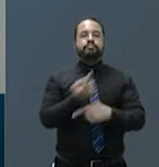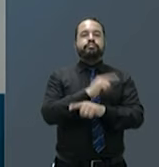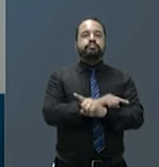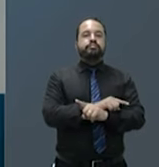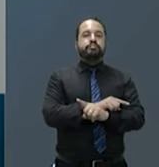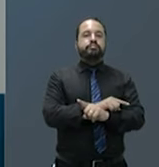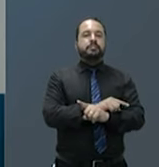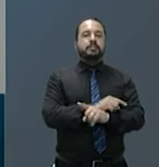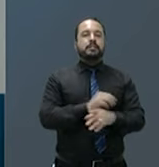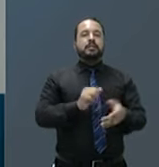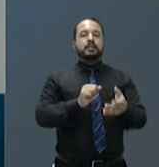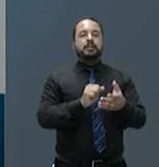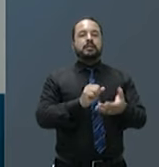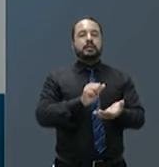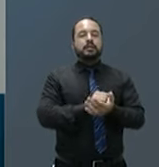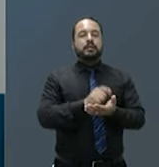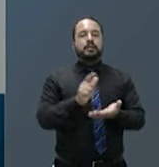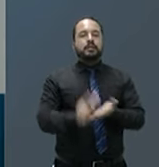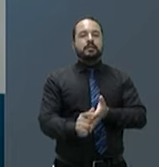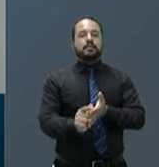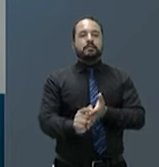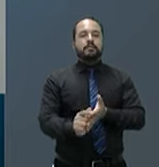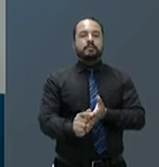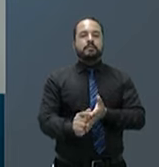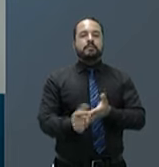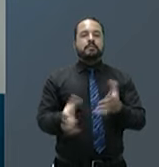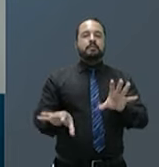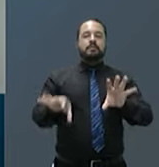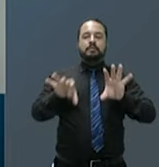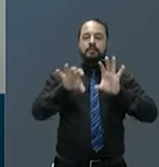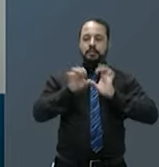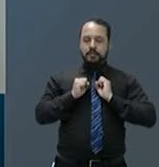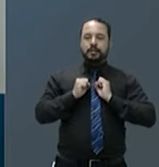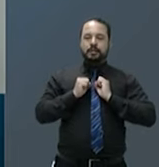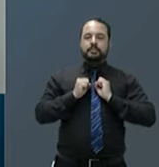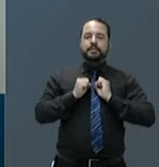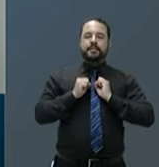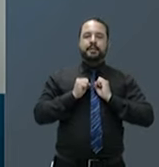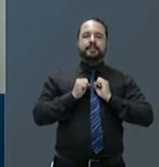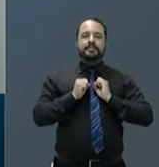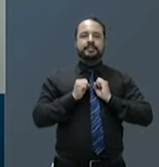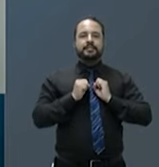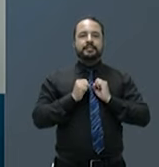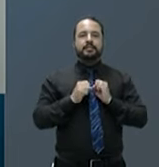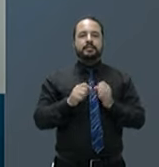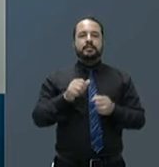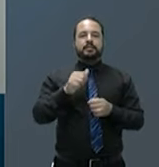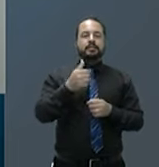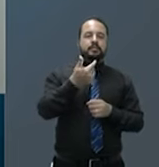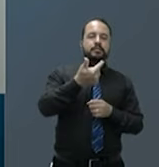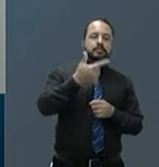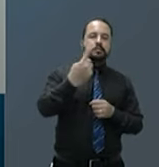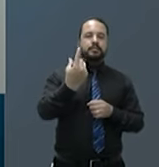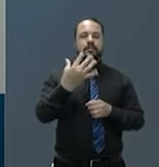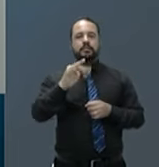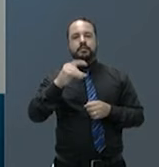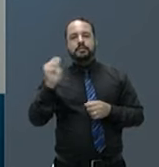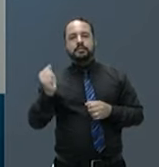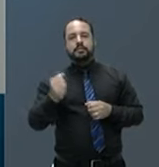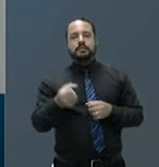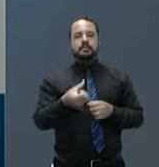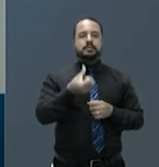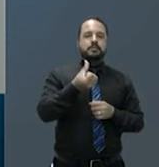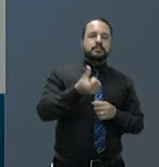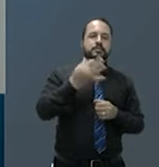de distinção está prevista no CPC, especificamente nos incisos 4, me perdoem, 5 e 6 do